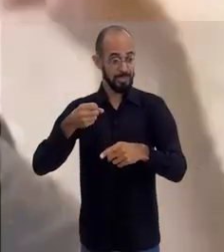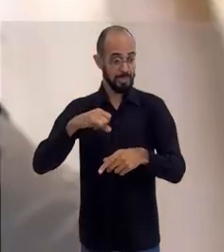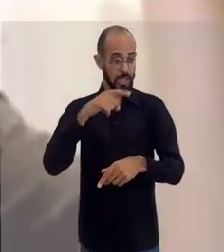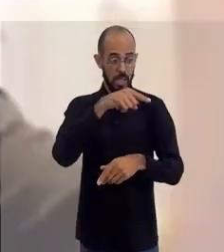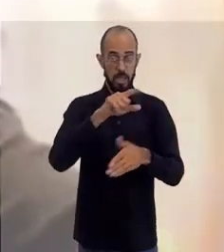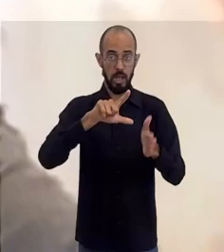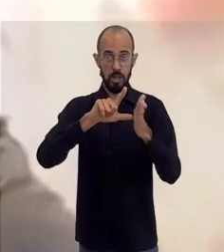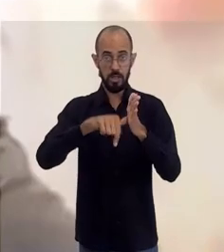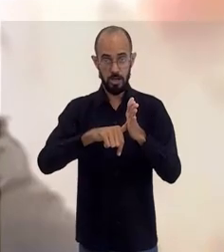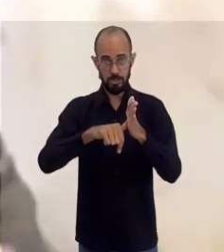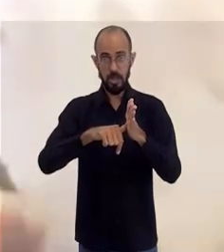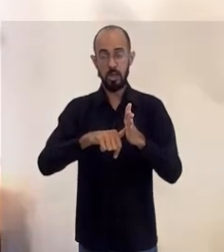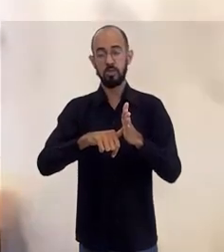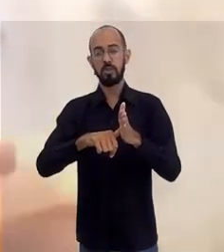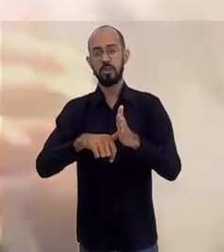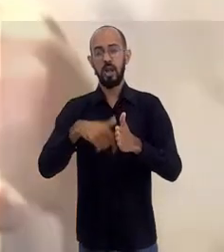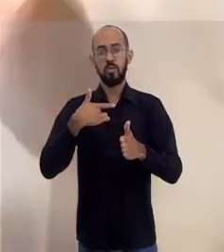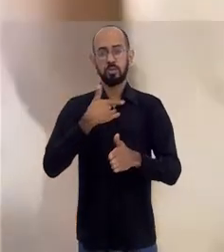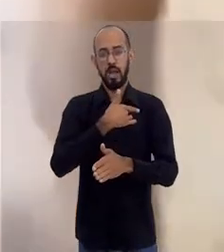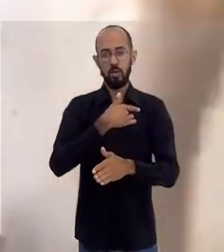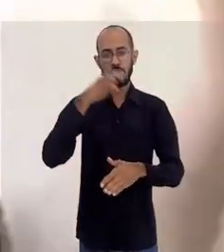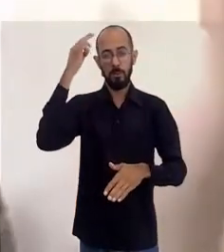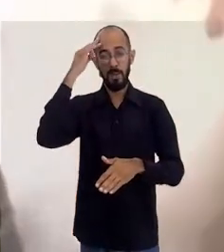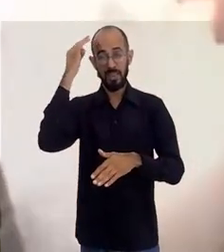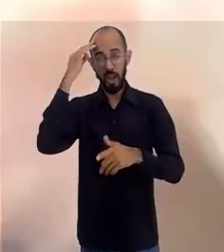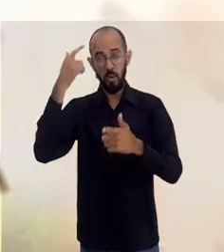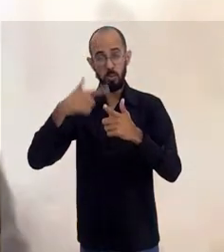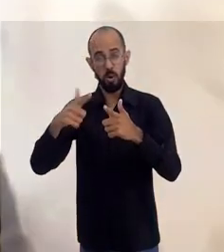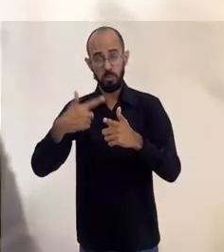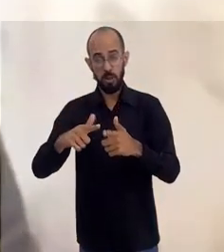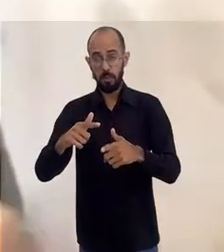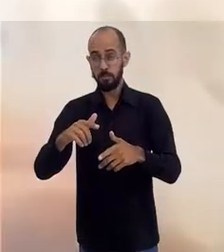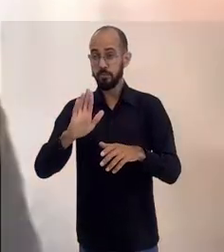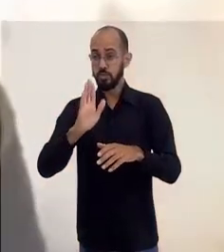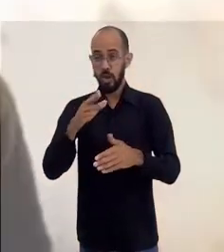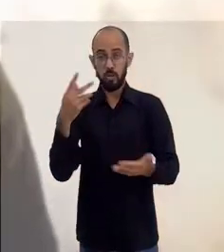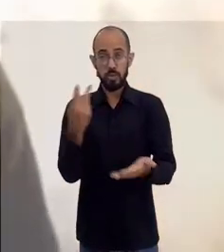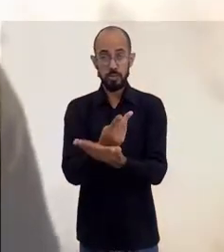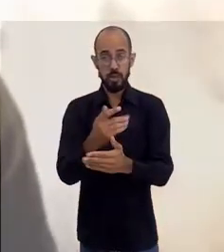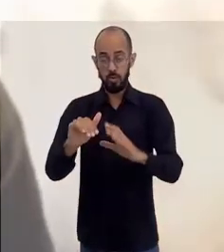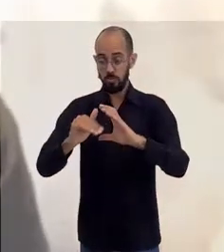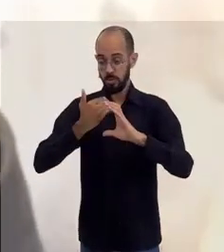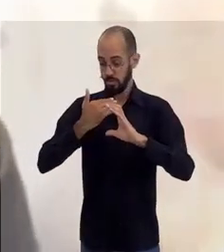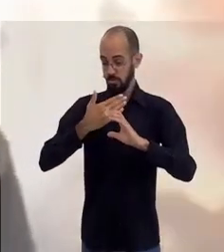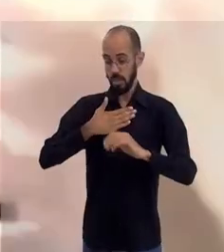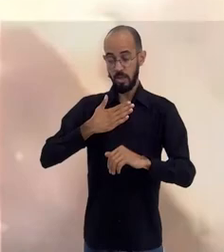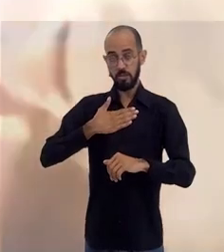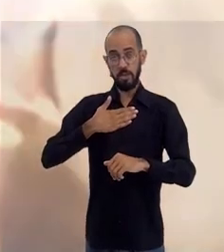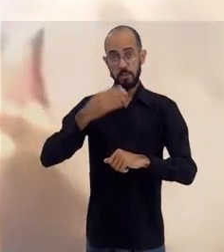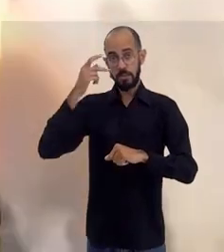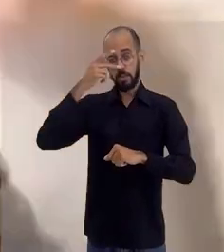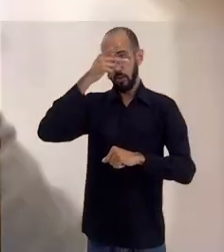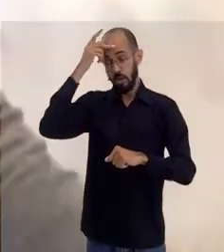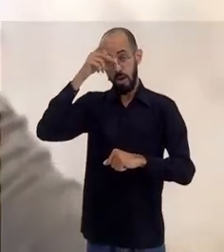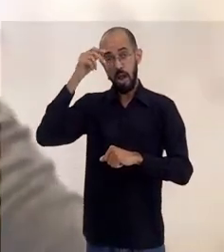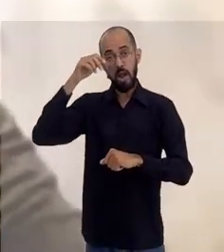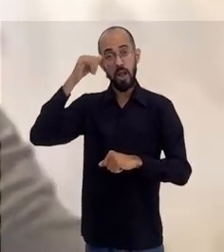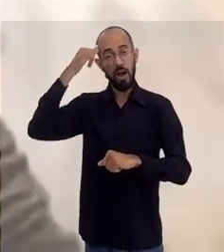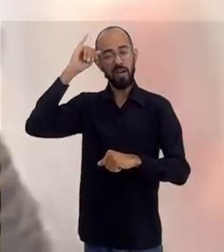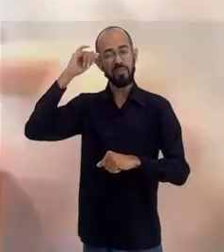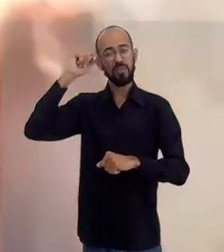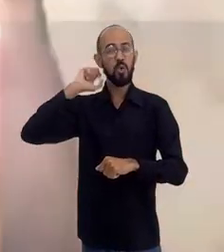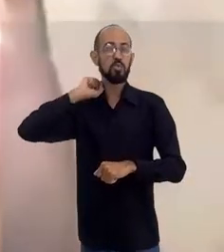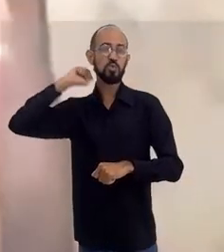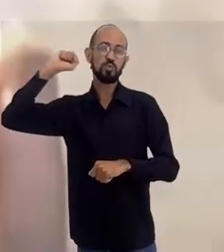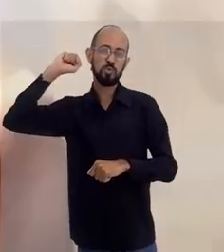conta a saúde mental comprometido eu tenho casos de e-mails que eu recebi vídeo Então como que a gente